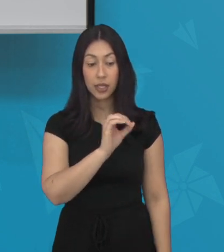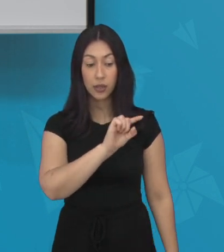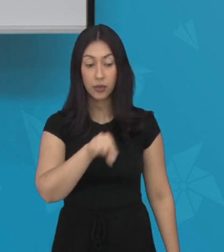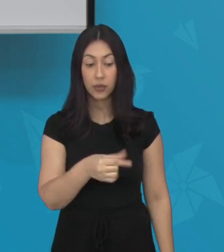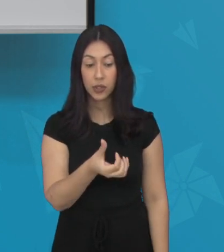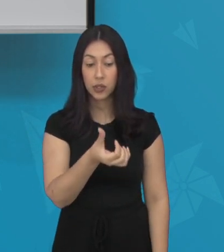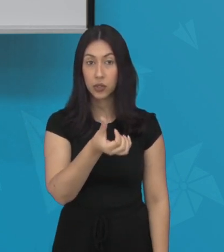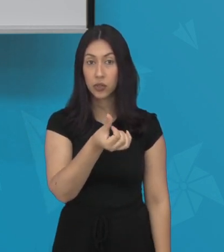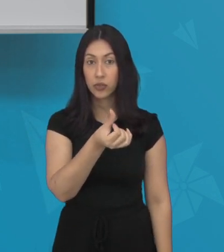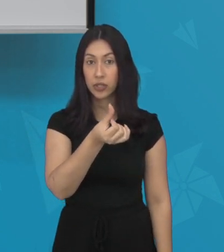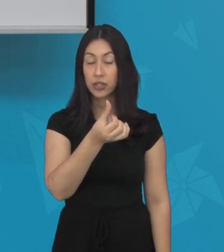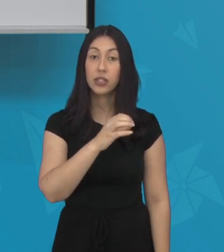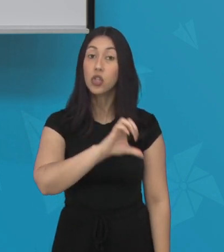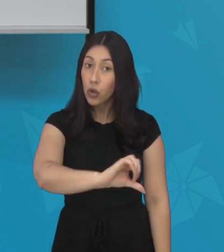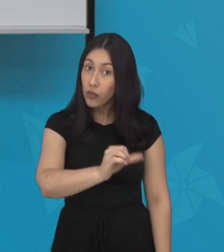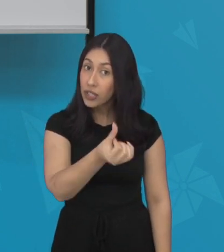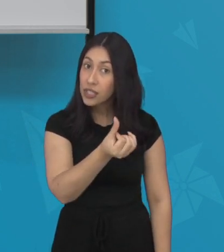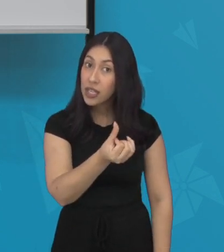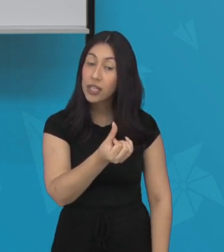igual a